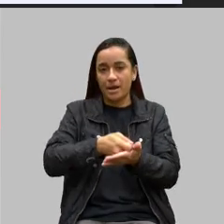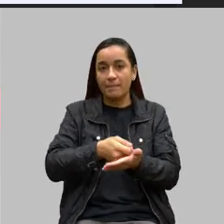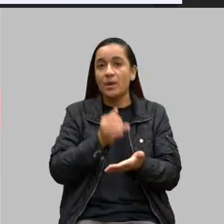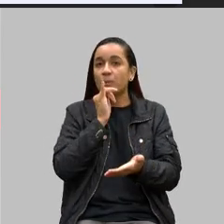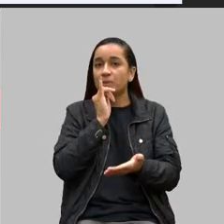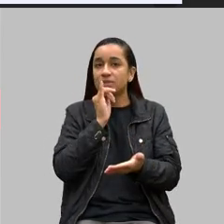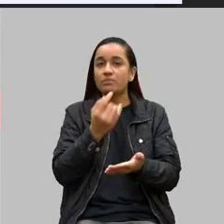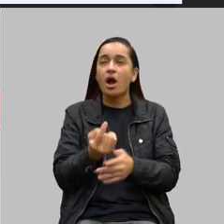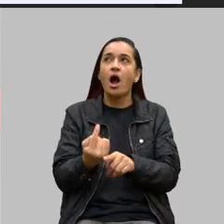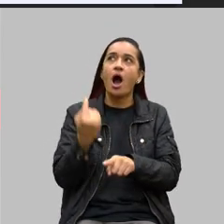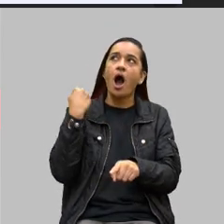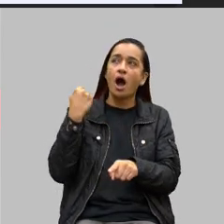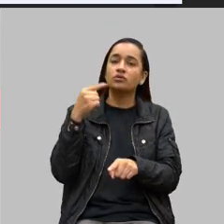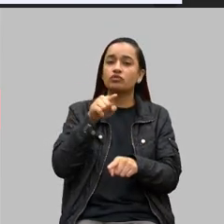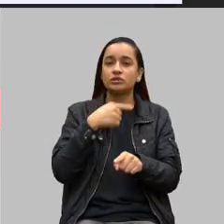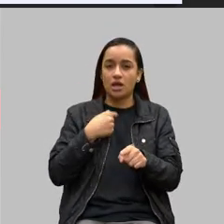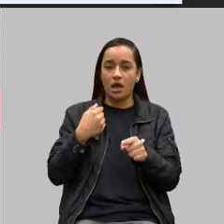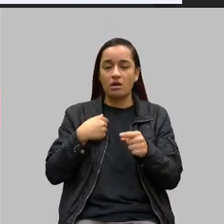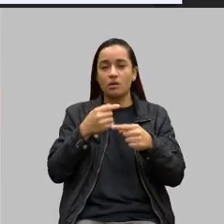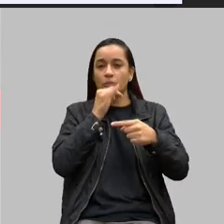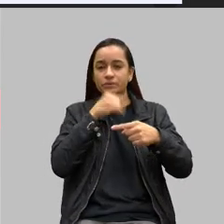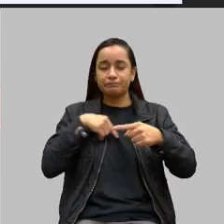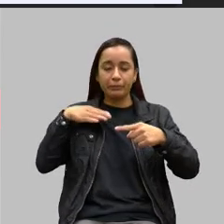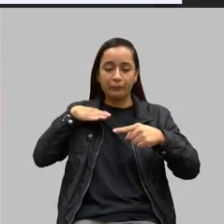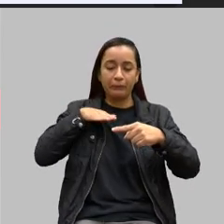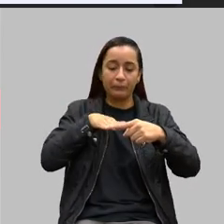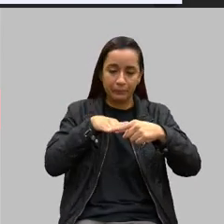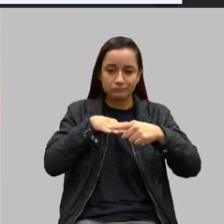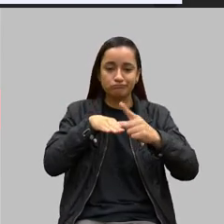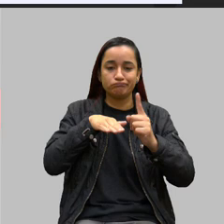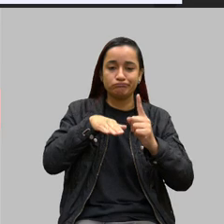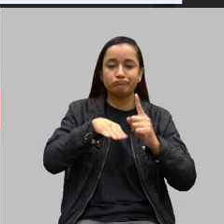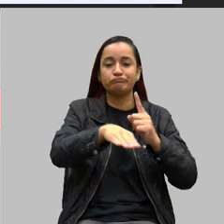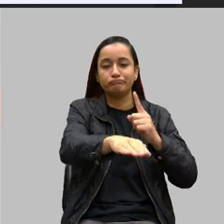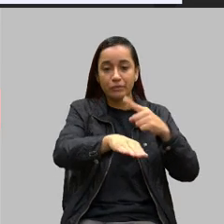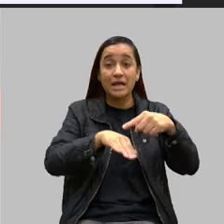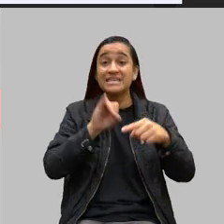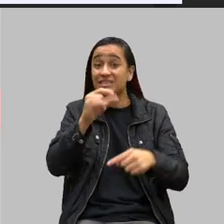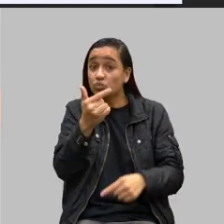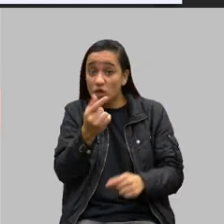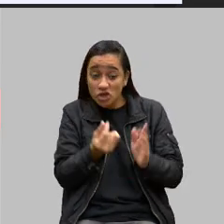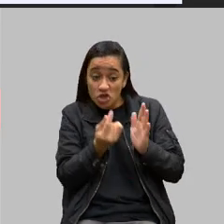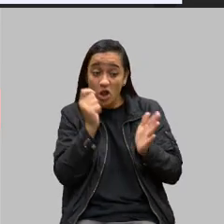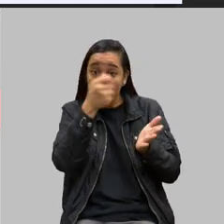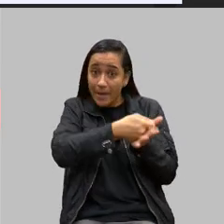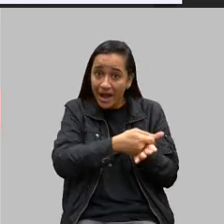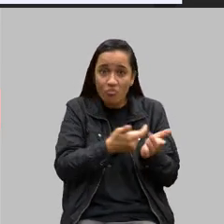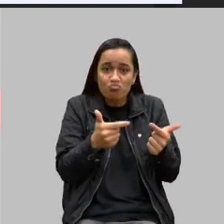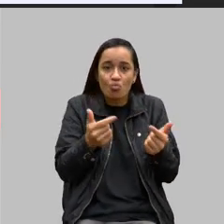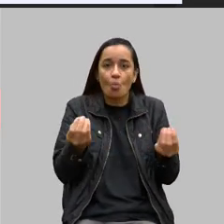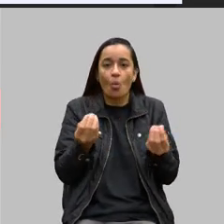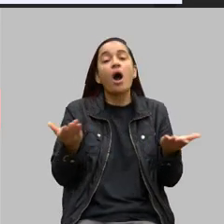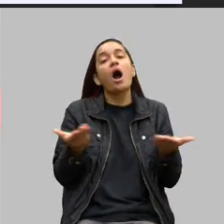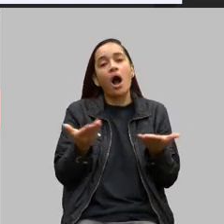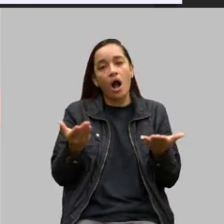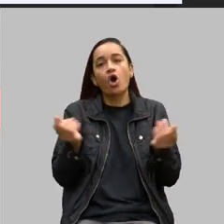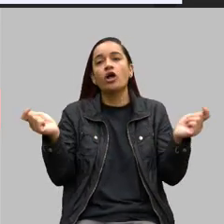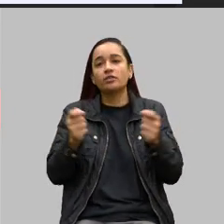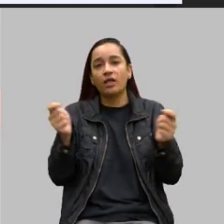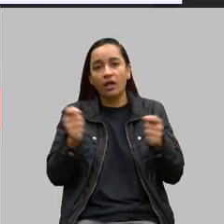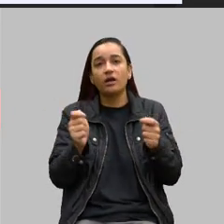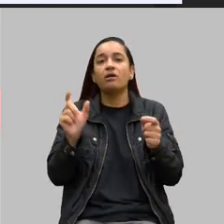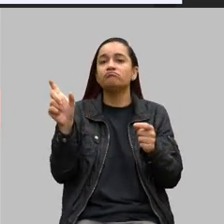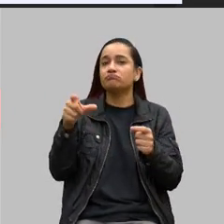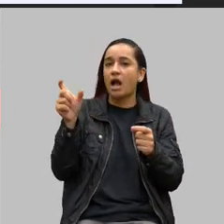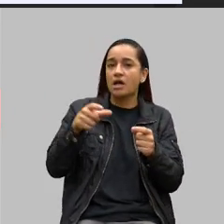numa praça de pedágio só pagava em dinheiro né quem não tinha dinheiro não tinha como né agora não existe mais isso né então também e várias